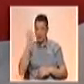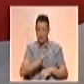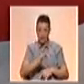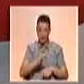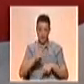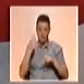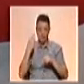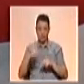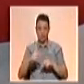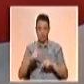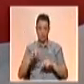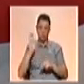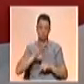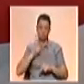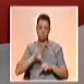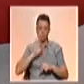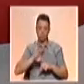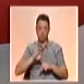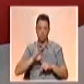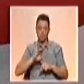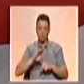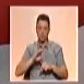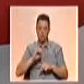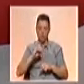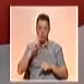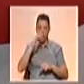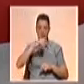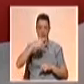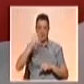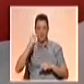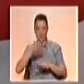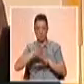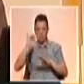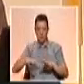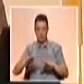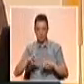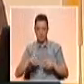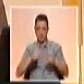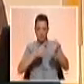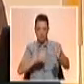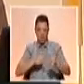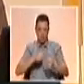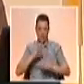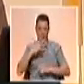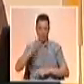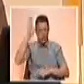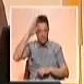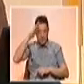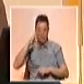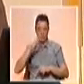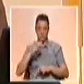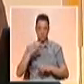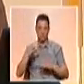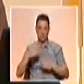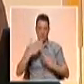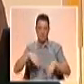termos de poluição, e estou-me a lembrar de toda a zona do Oeste, com as suiniculturas e as agroindústrias. Estamos a falar de poluição